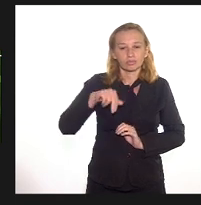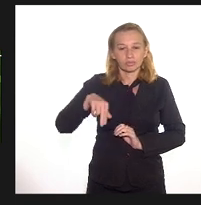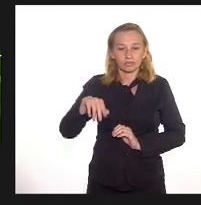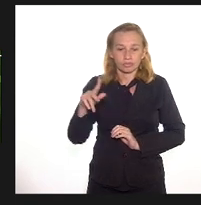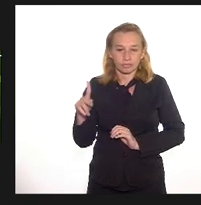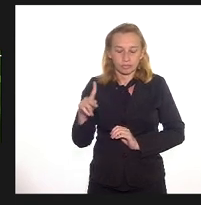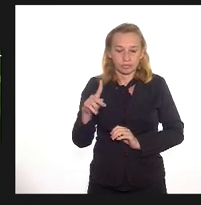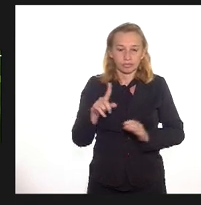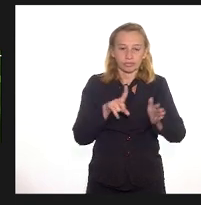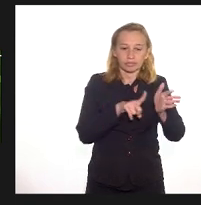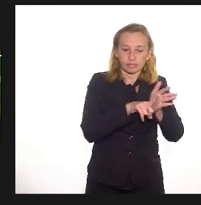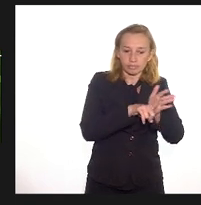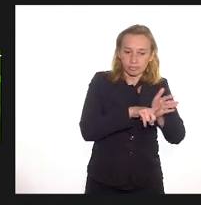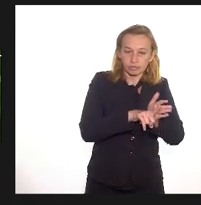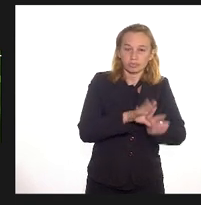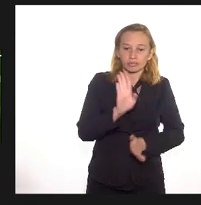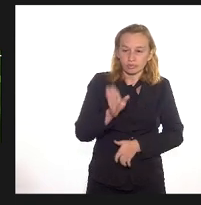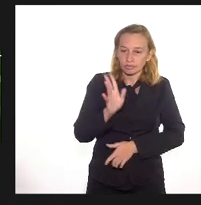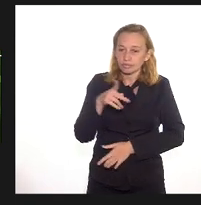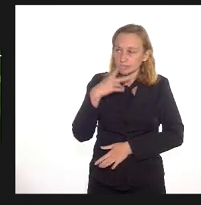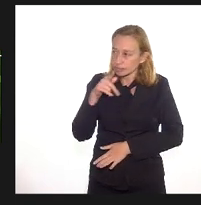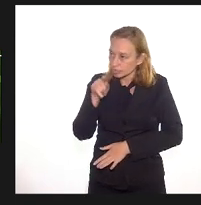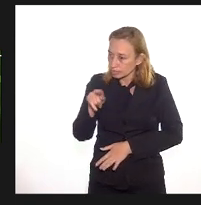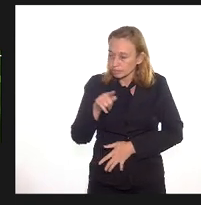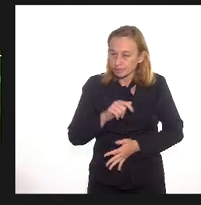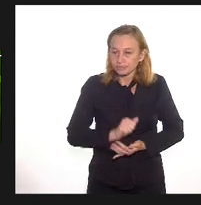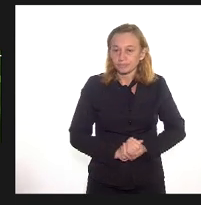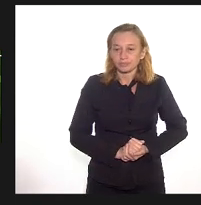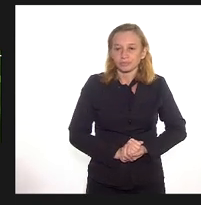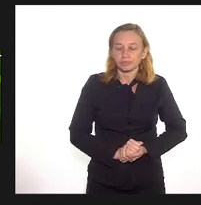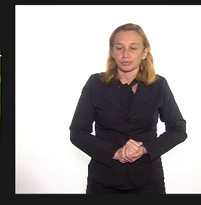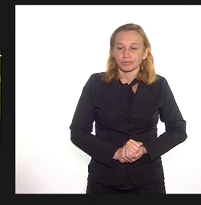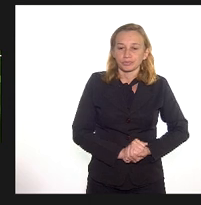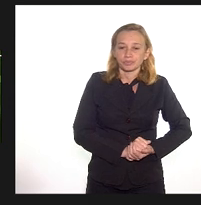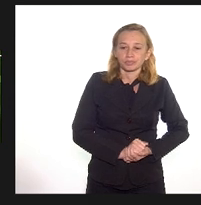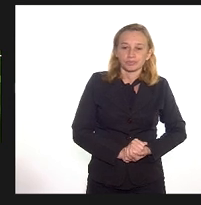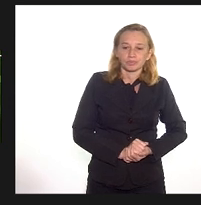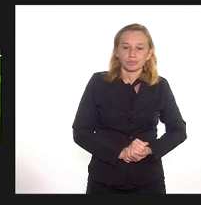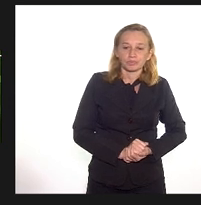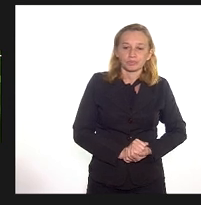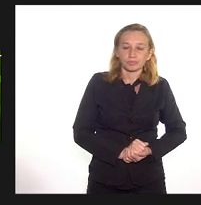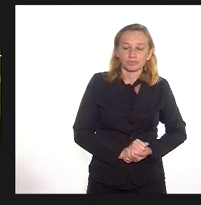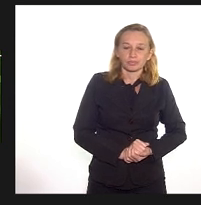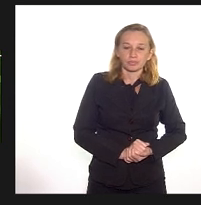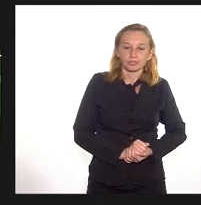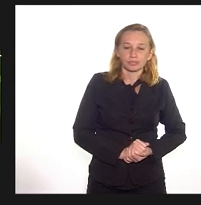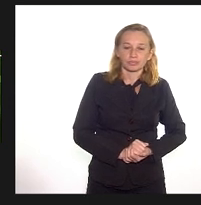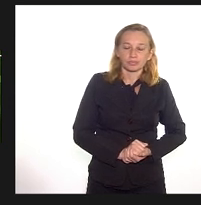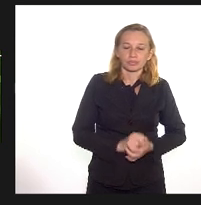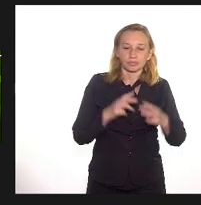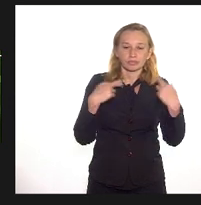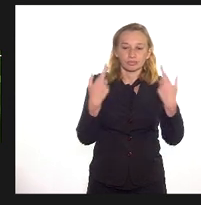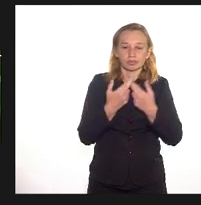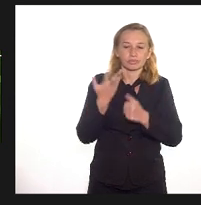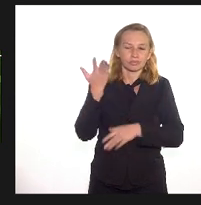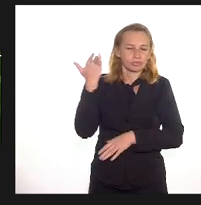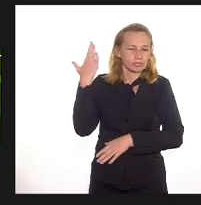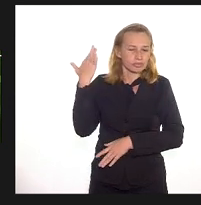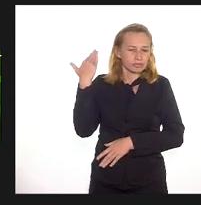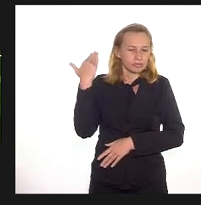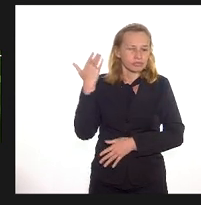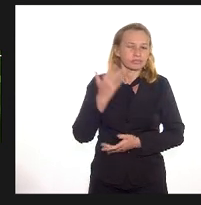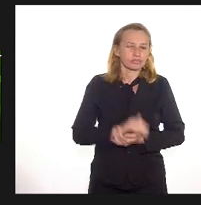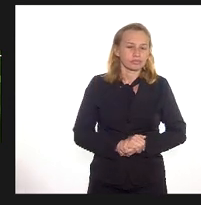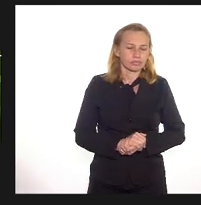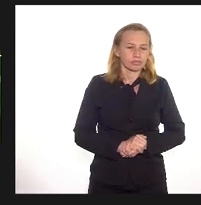fiscaliza, como já foi até destacado aqui pelo meu antecessor na reunião passada, ou na retrasada,